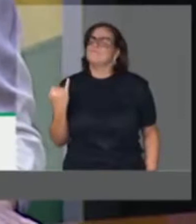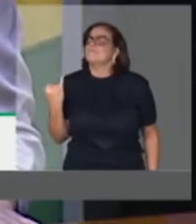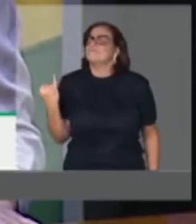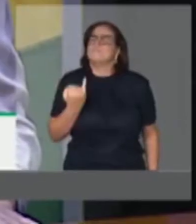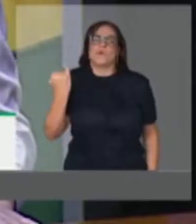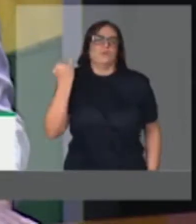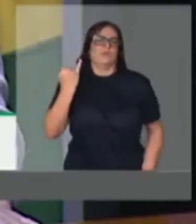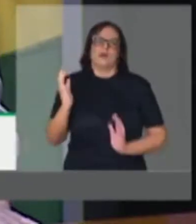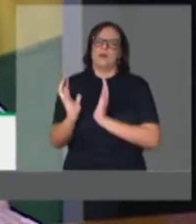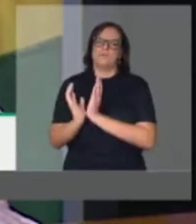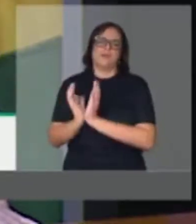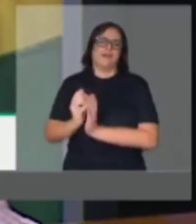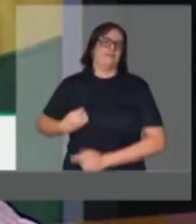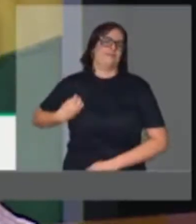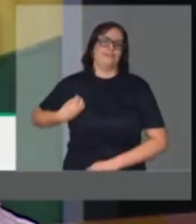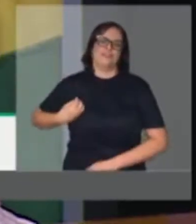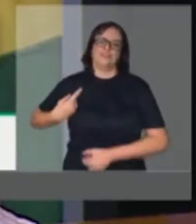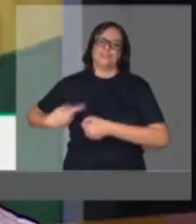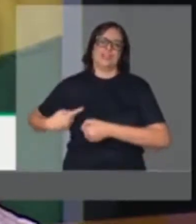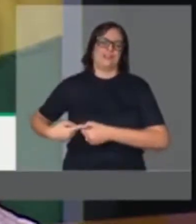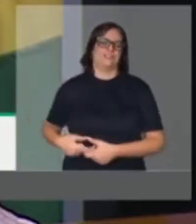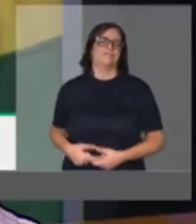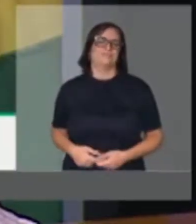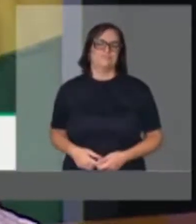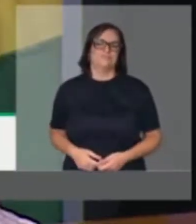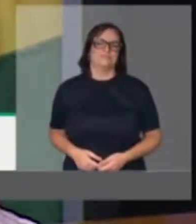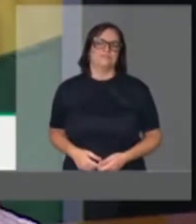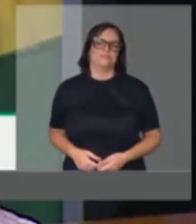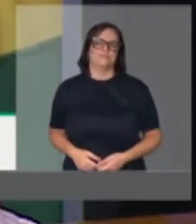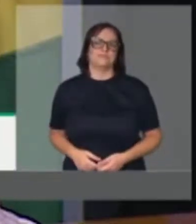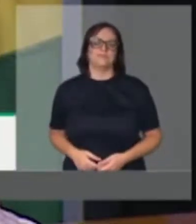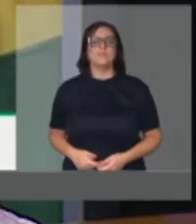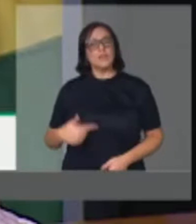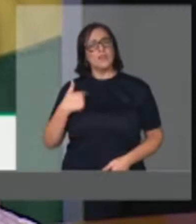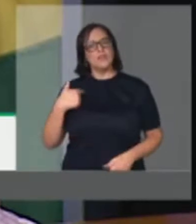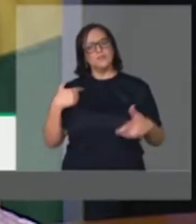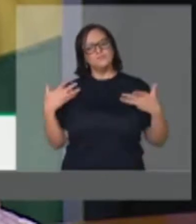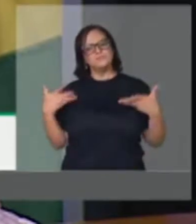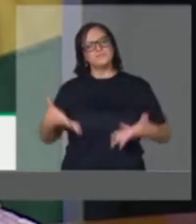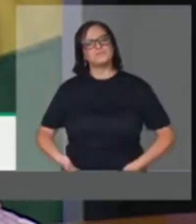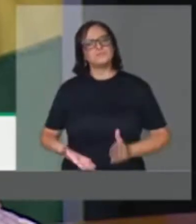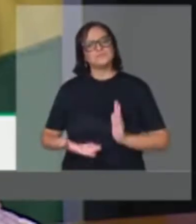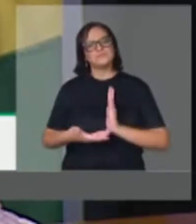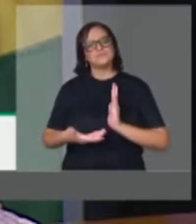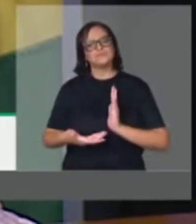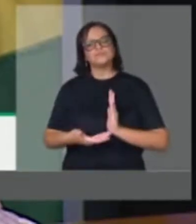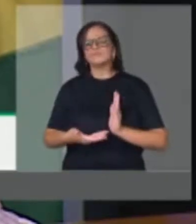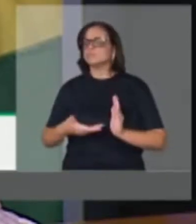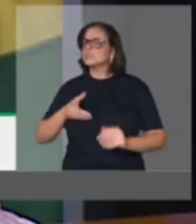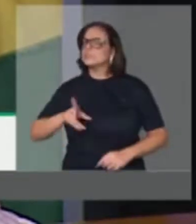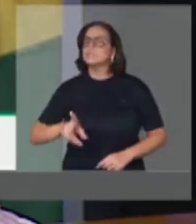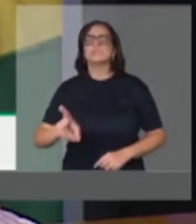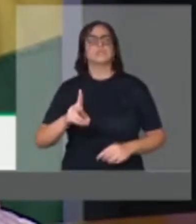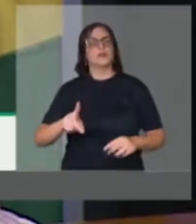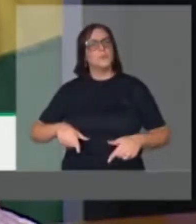paz no município ea partir do momento que eu me retirei nesta legislatura aqui na câmara tenha buscado garantir